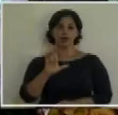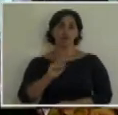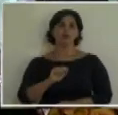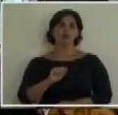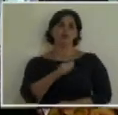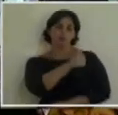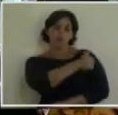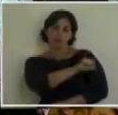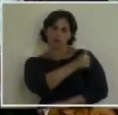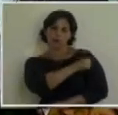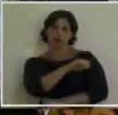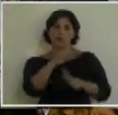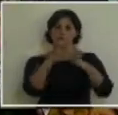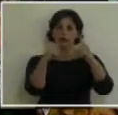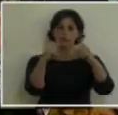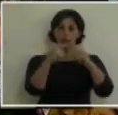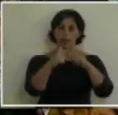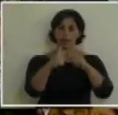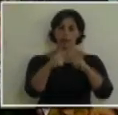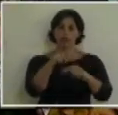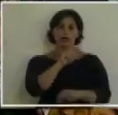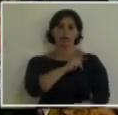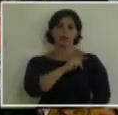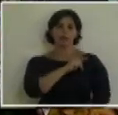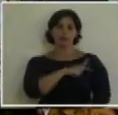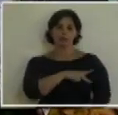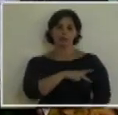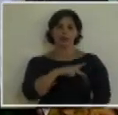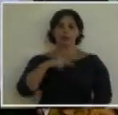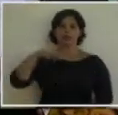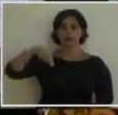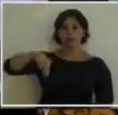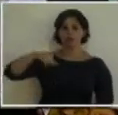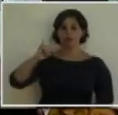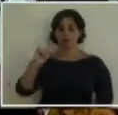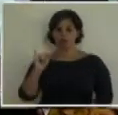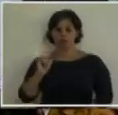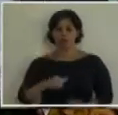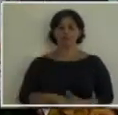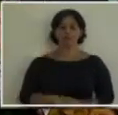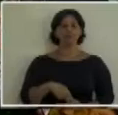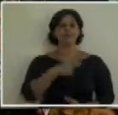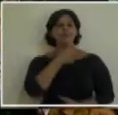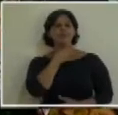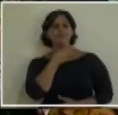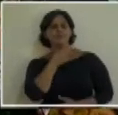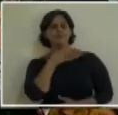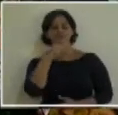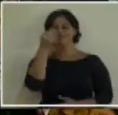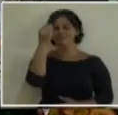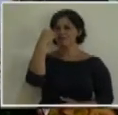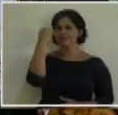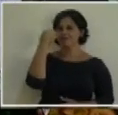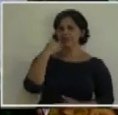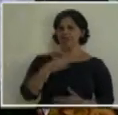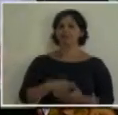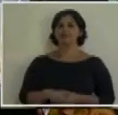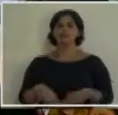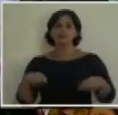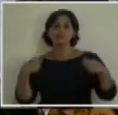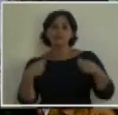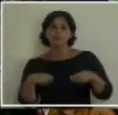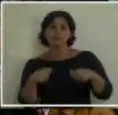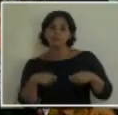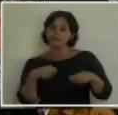daqui a pouco estará ministrando a palavra de Deus para o seu coração. Minha voz não está um tanto quanto adequada e eu preciso